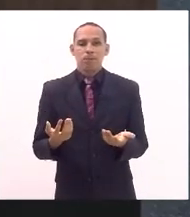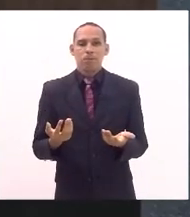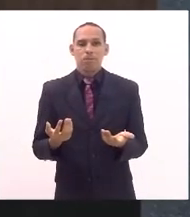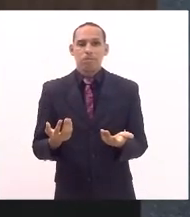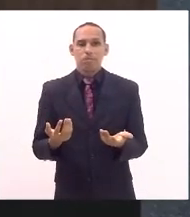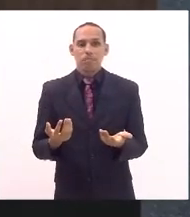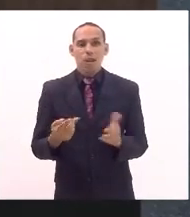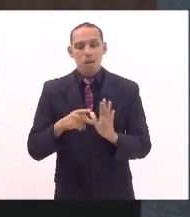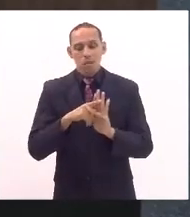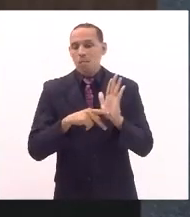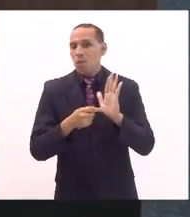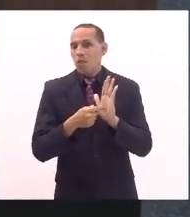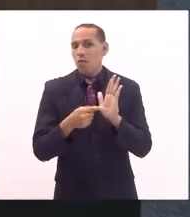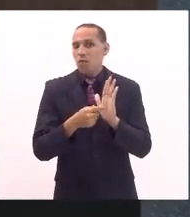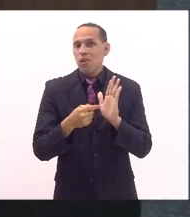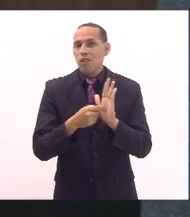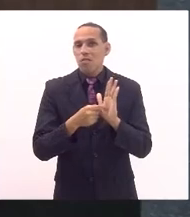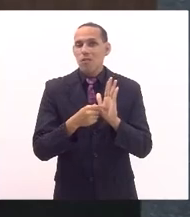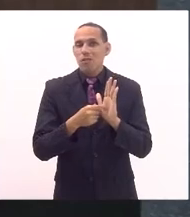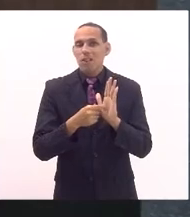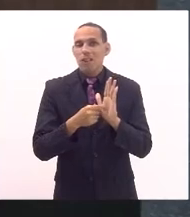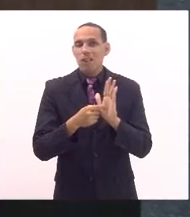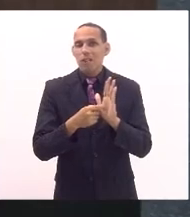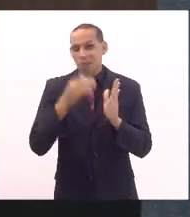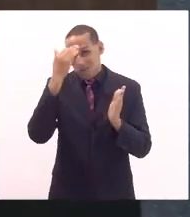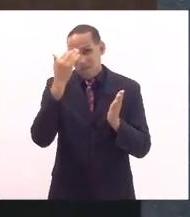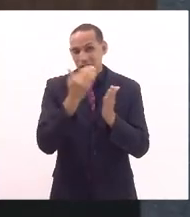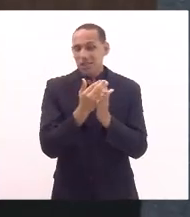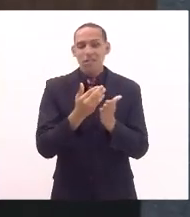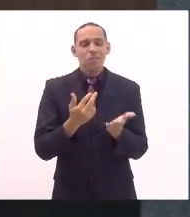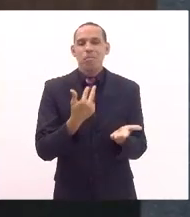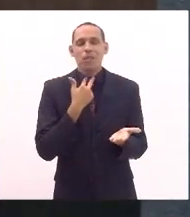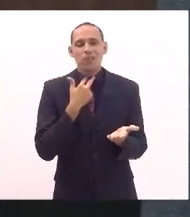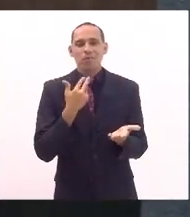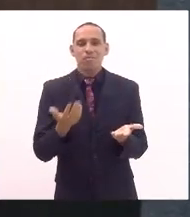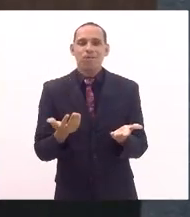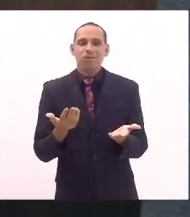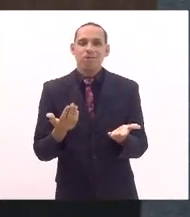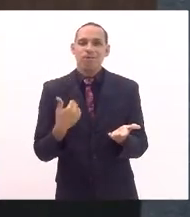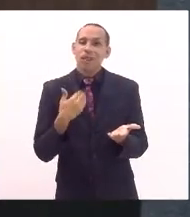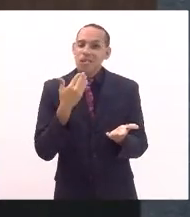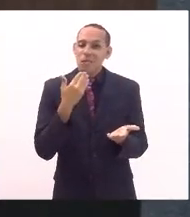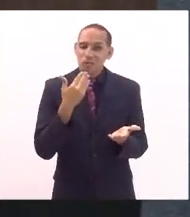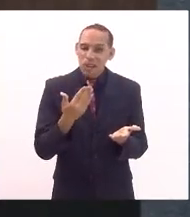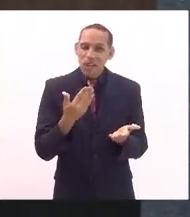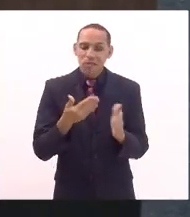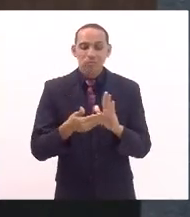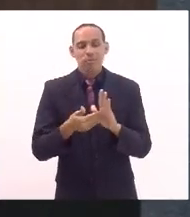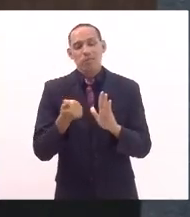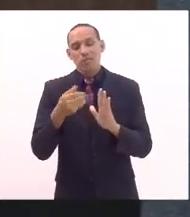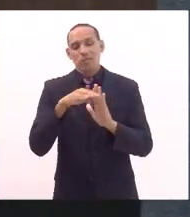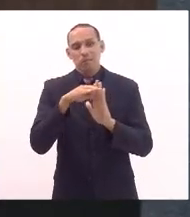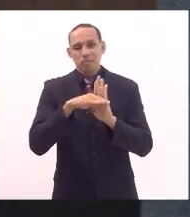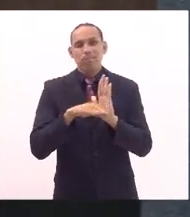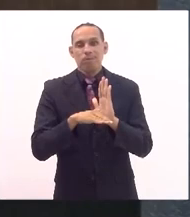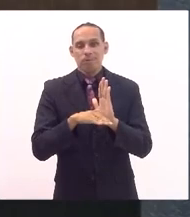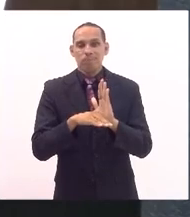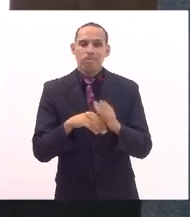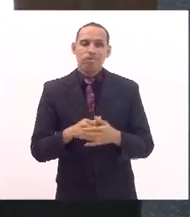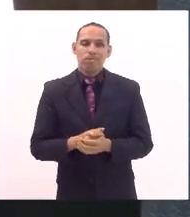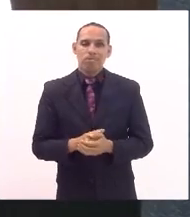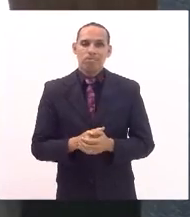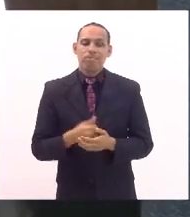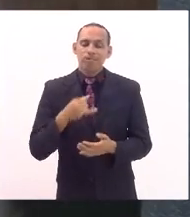em prática esse projeto que perdeu o seu objeto então eu vou pedir a retirada de pau